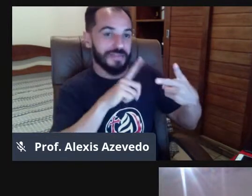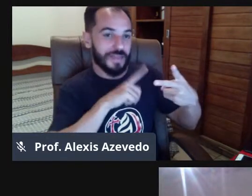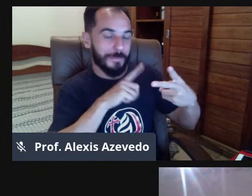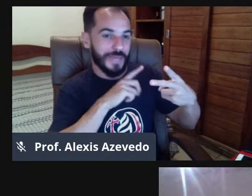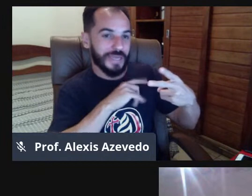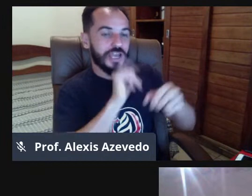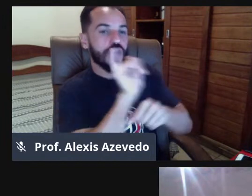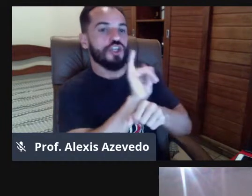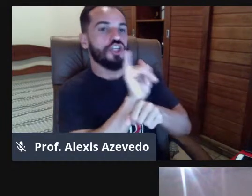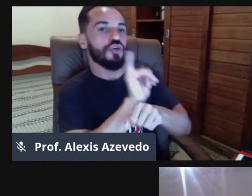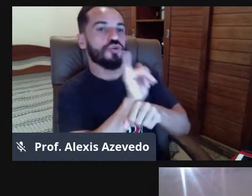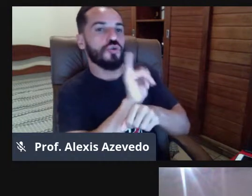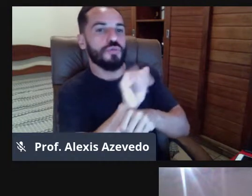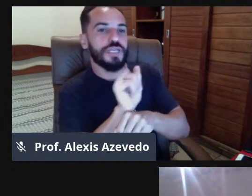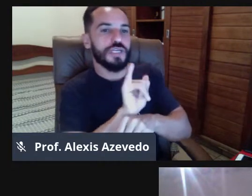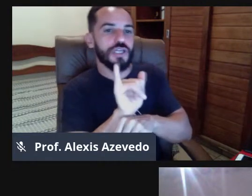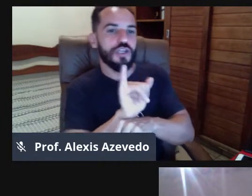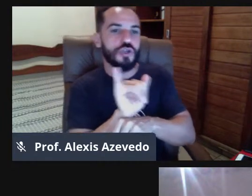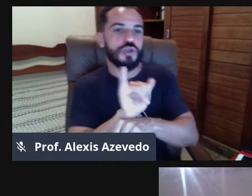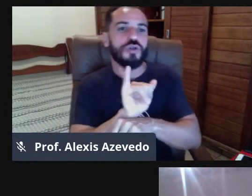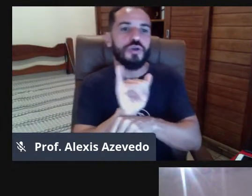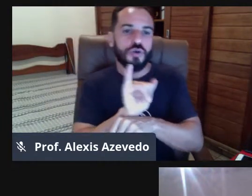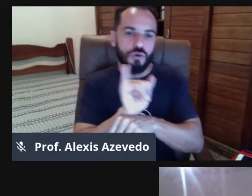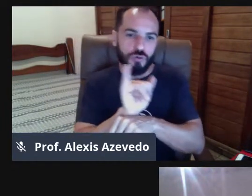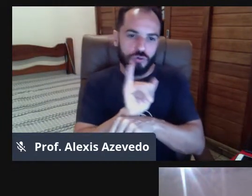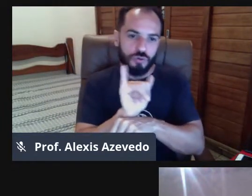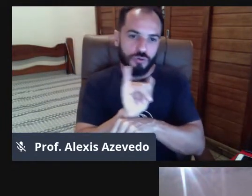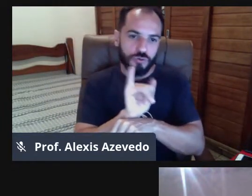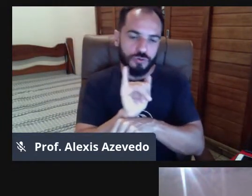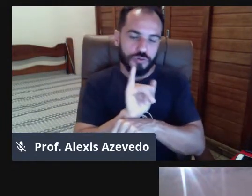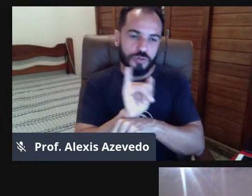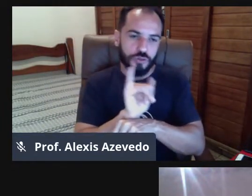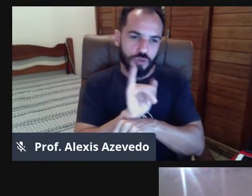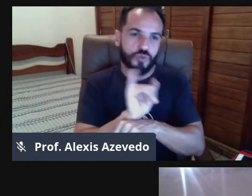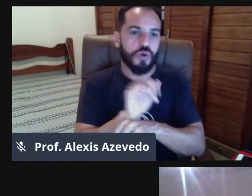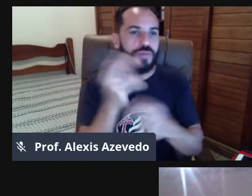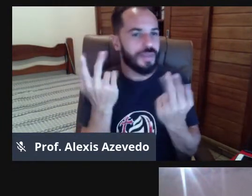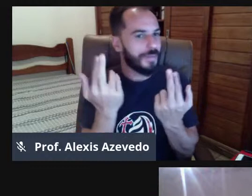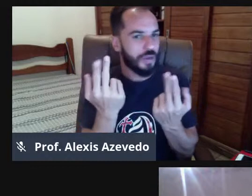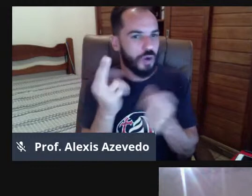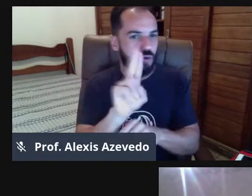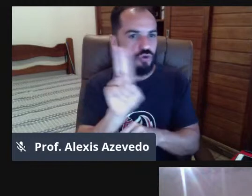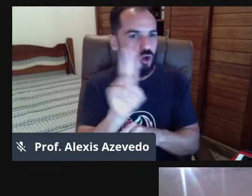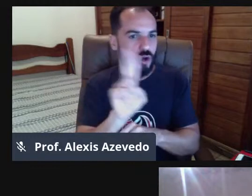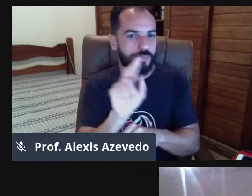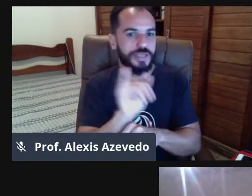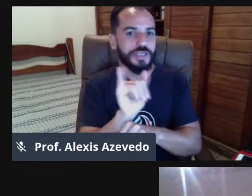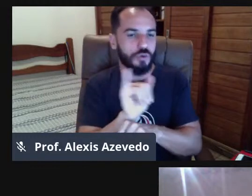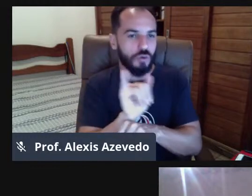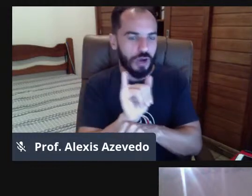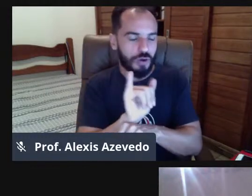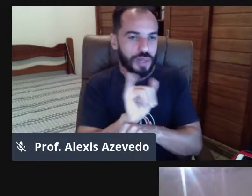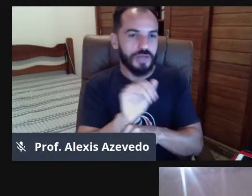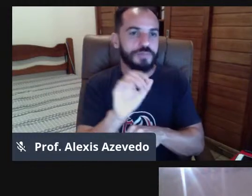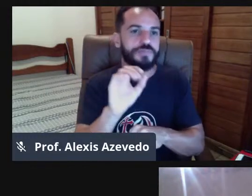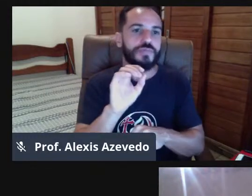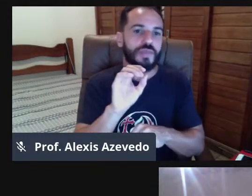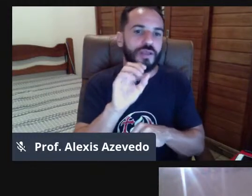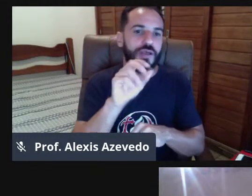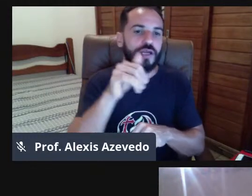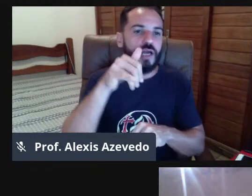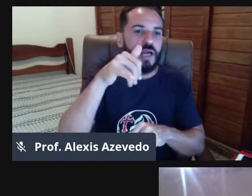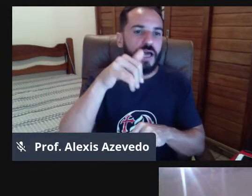disso foi criado também o Escola Guinharueng Oficial pelo Instagram, de forma a